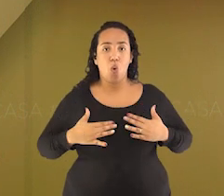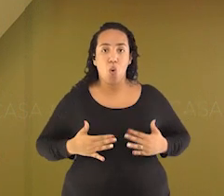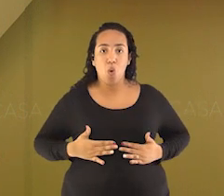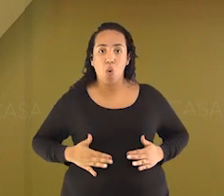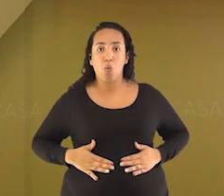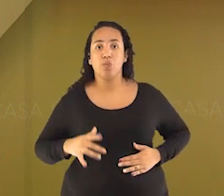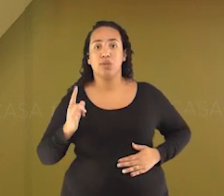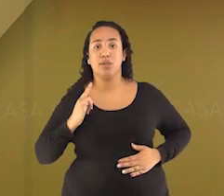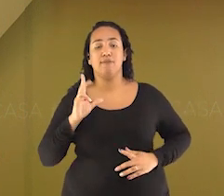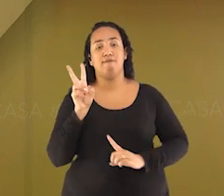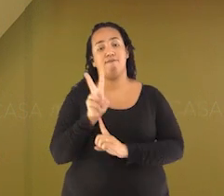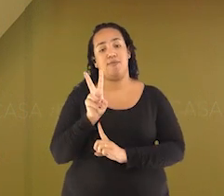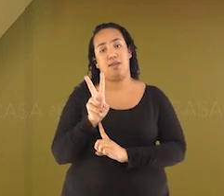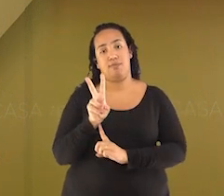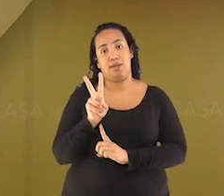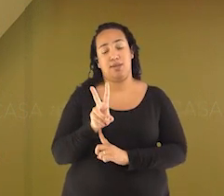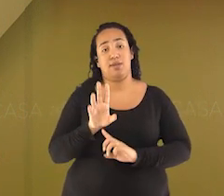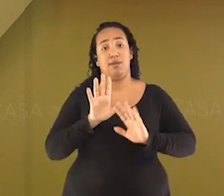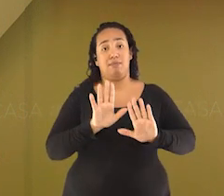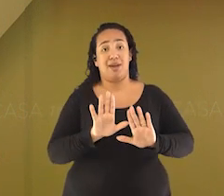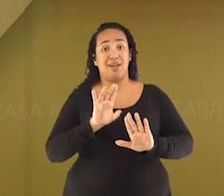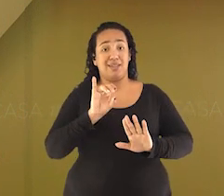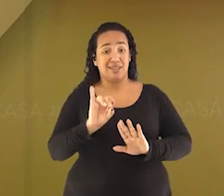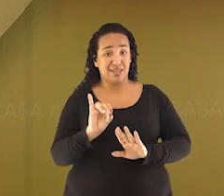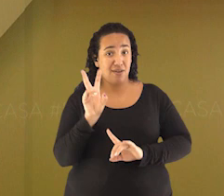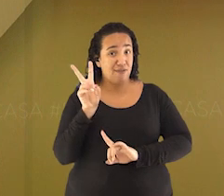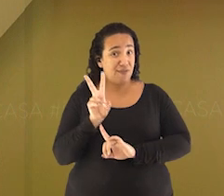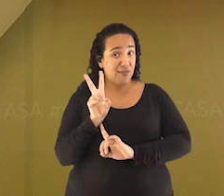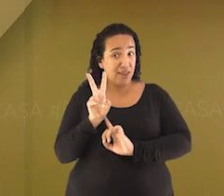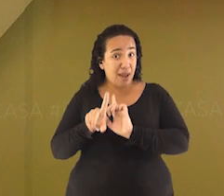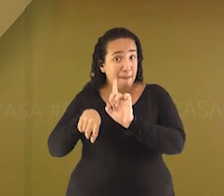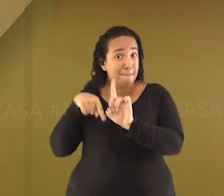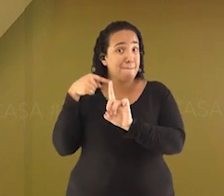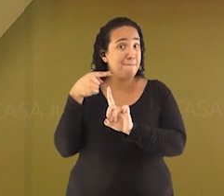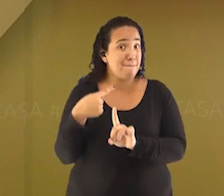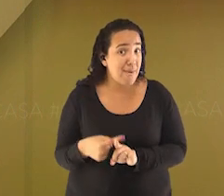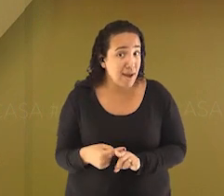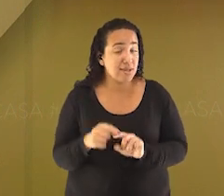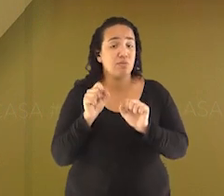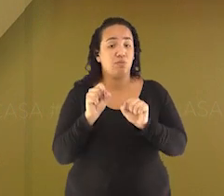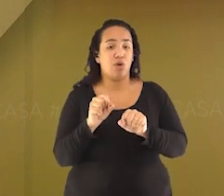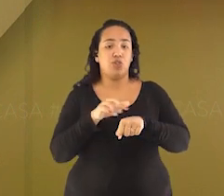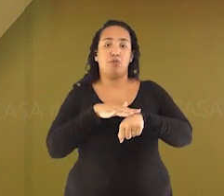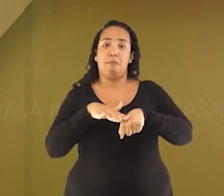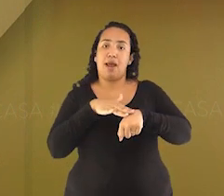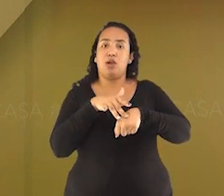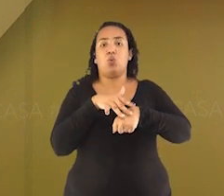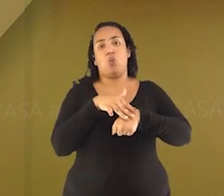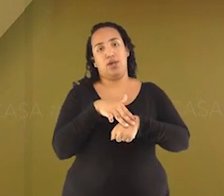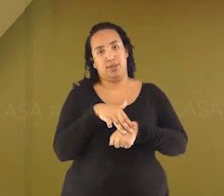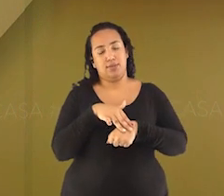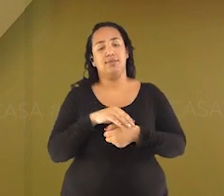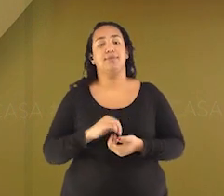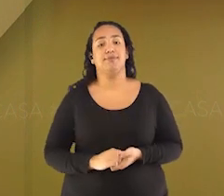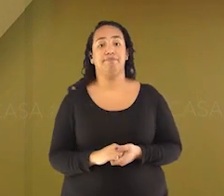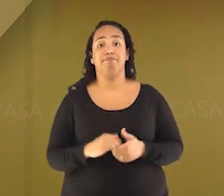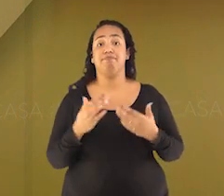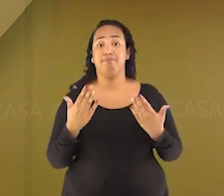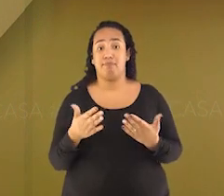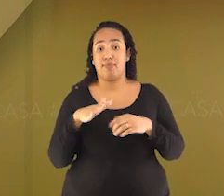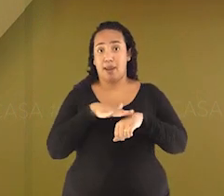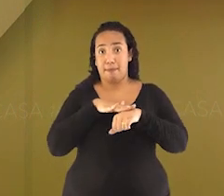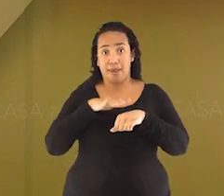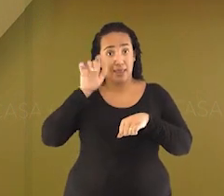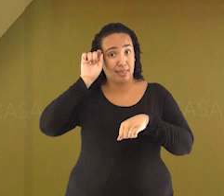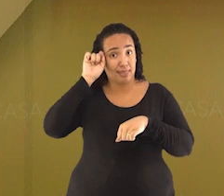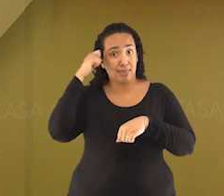organismo. Mas, se você tiver ela em excesso, você pode adquirir doenças de pele, o que é muito complicado. A pele negra, pessoal,